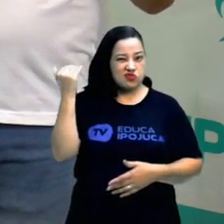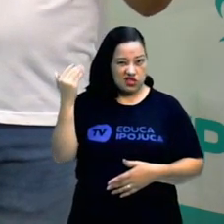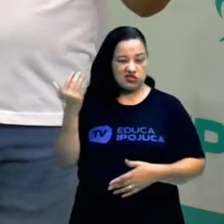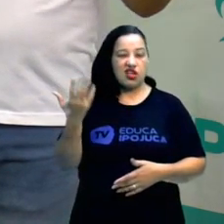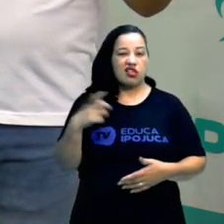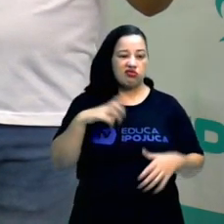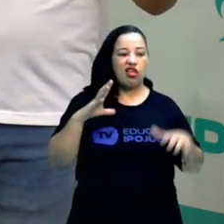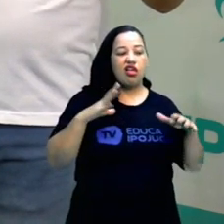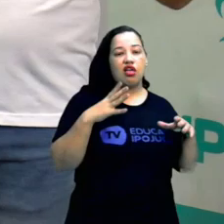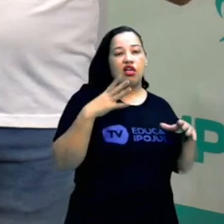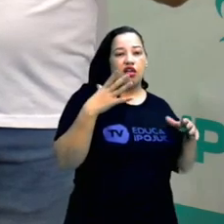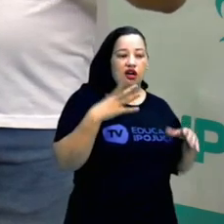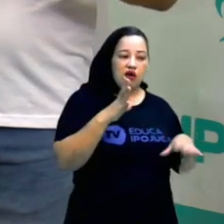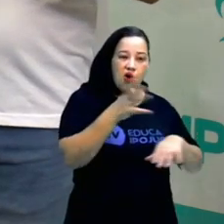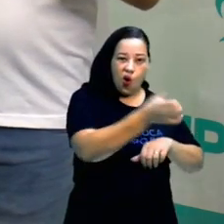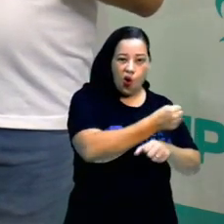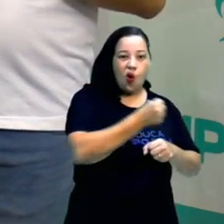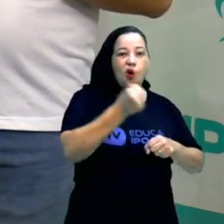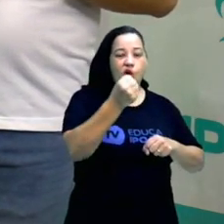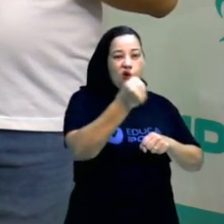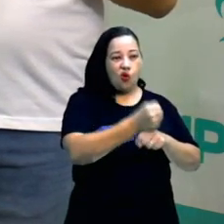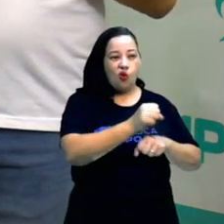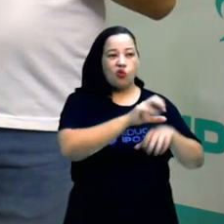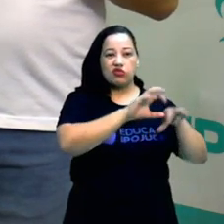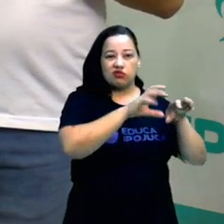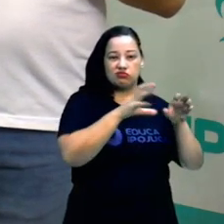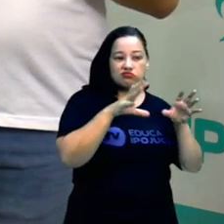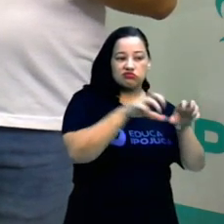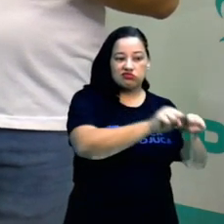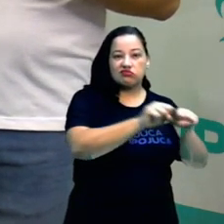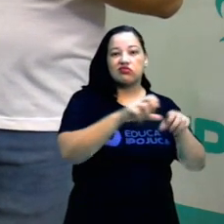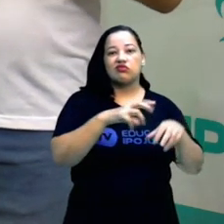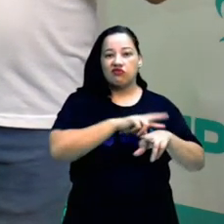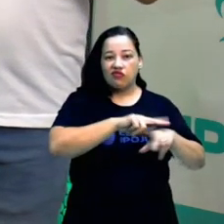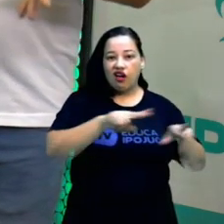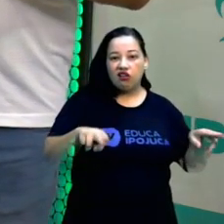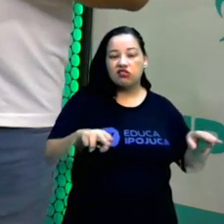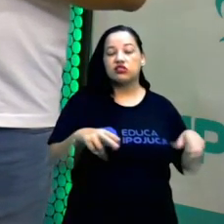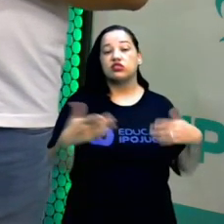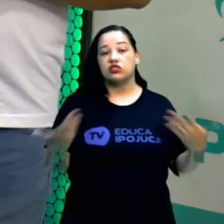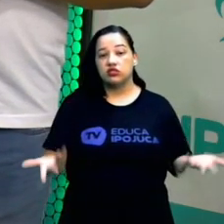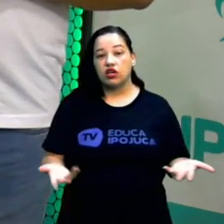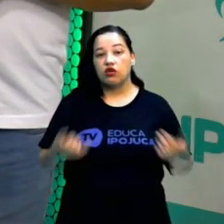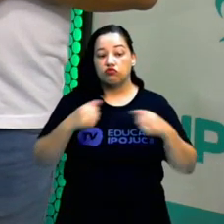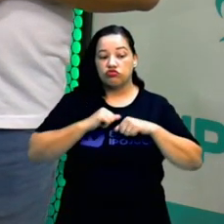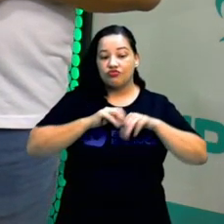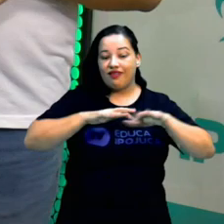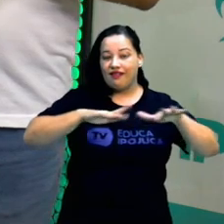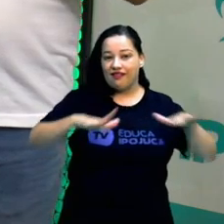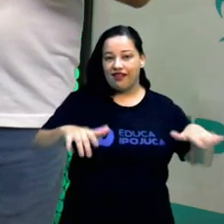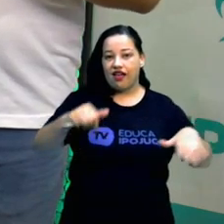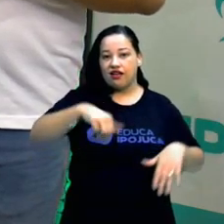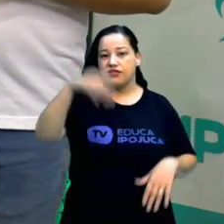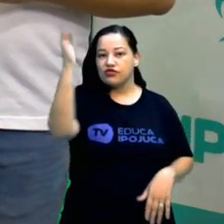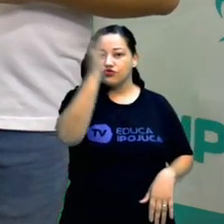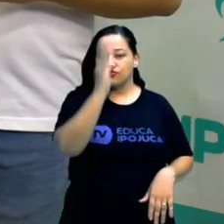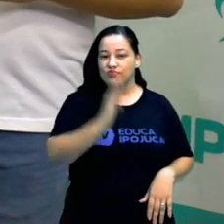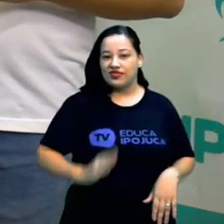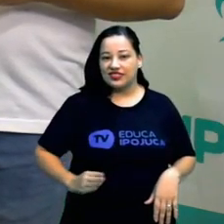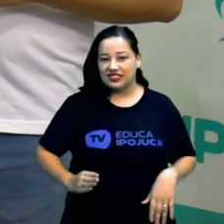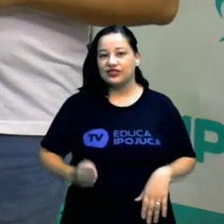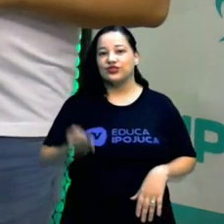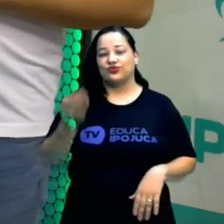processo de escravidão, e assim se continuou a propagar essa cultura aqui no nosso país, que é o